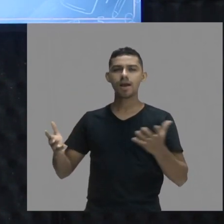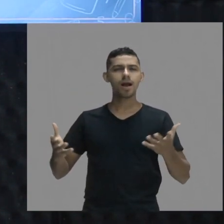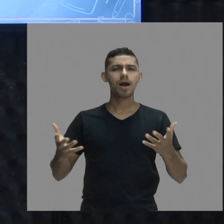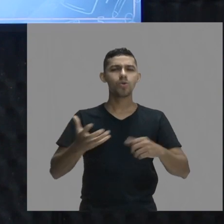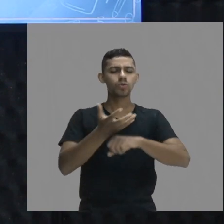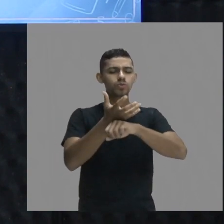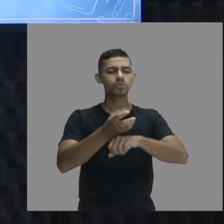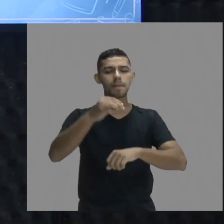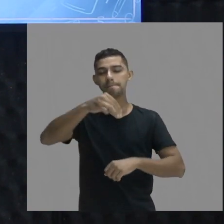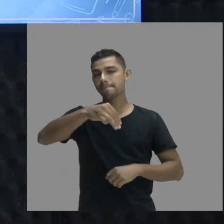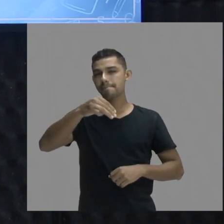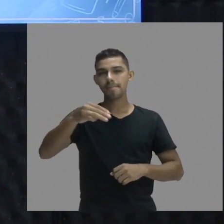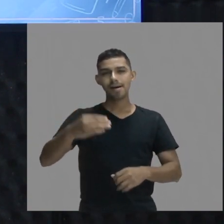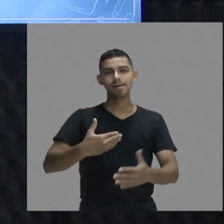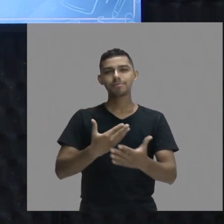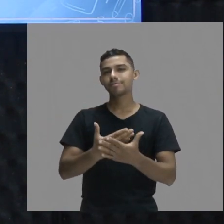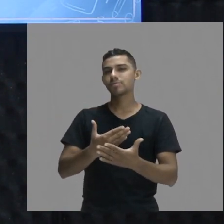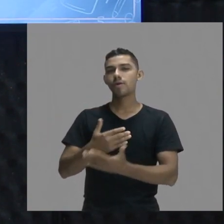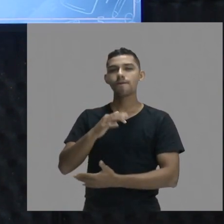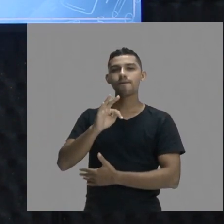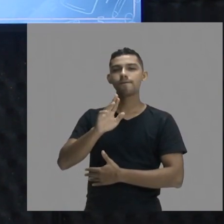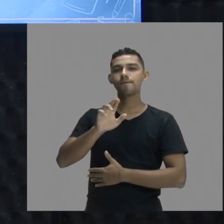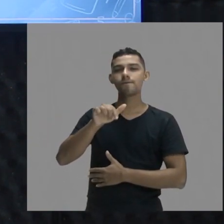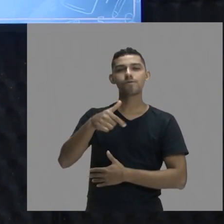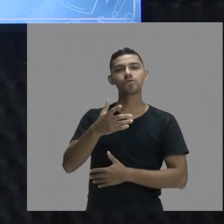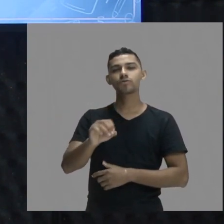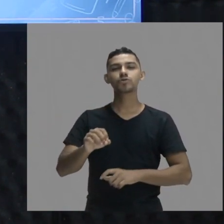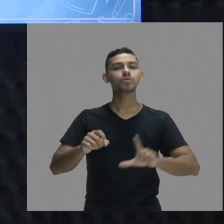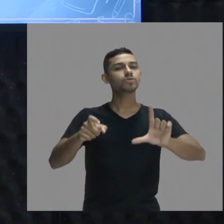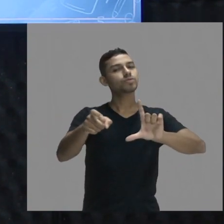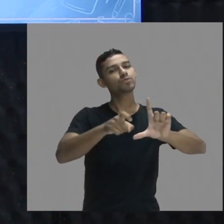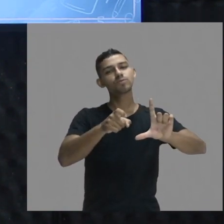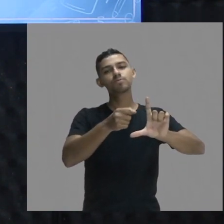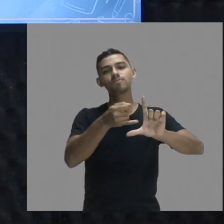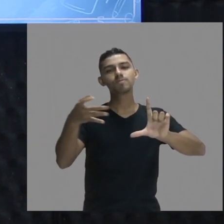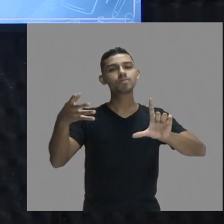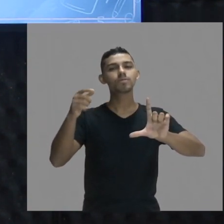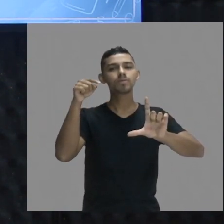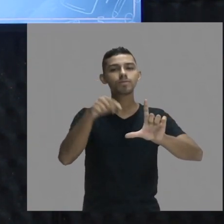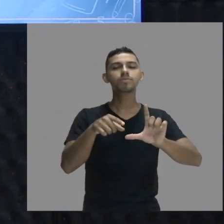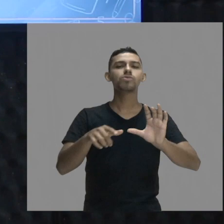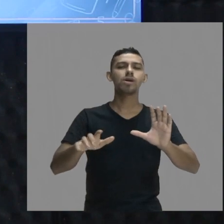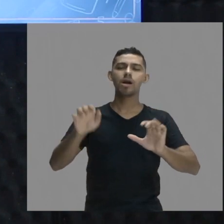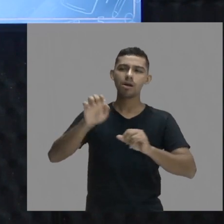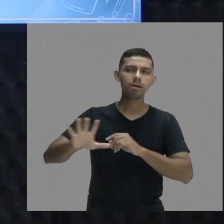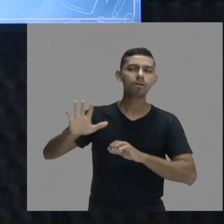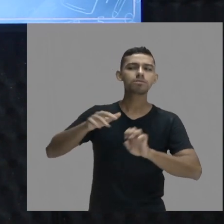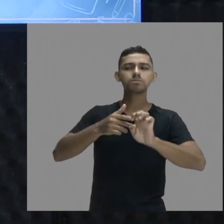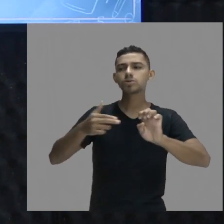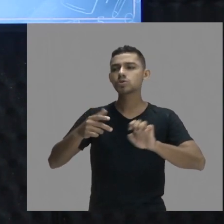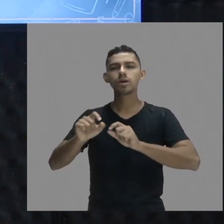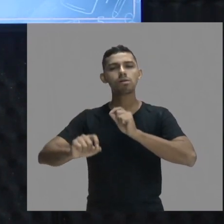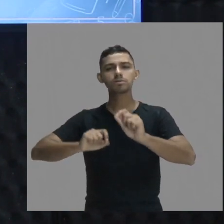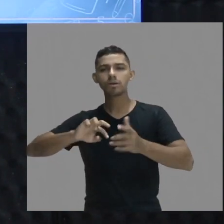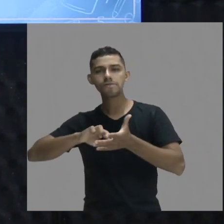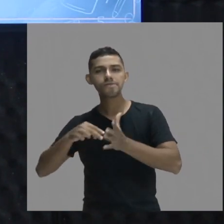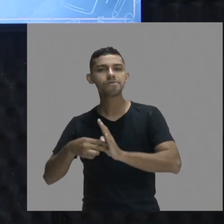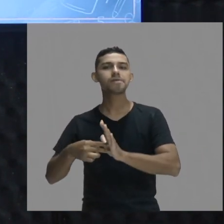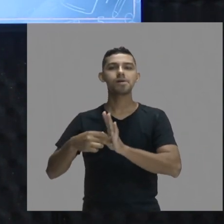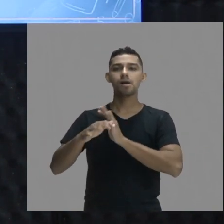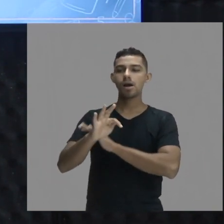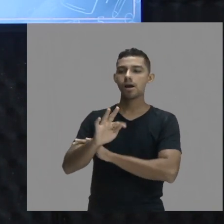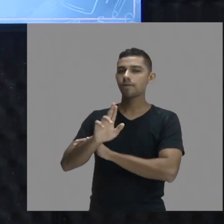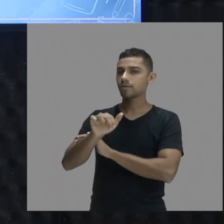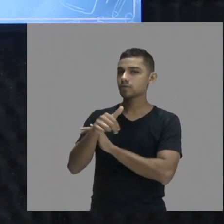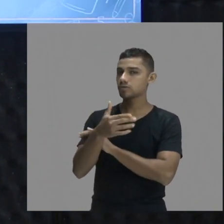sobre função, tá? Conversar um pouquinho dos elementos básicos da função, o que é uma função, tá? Que é um assunto